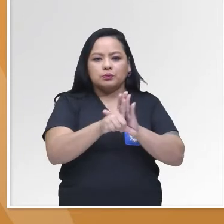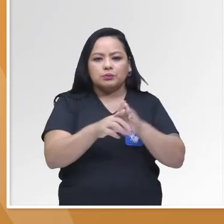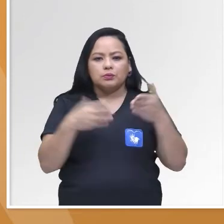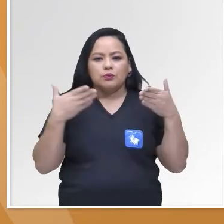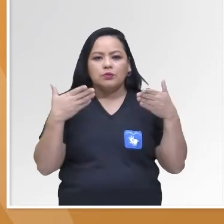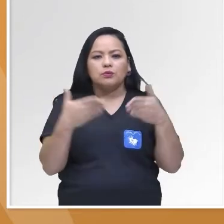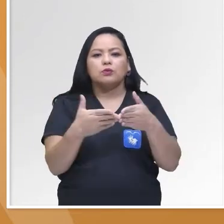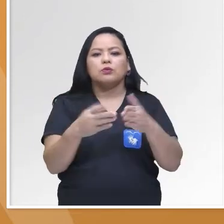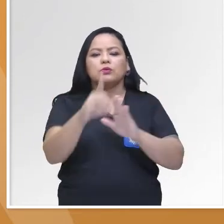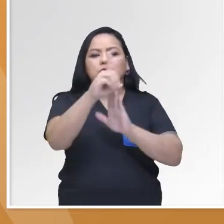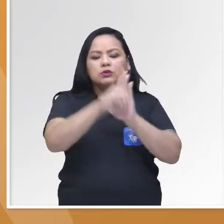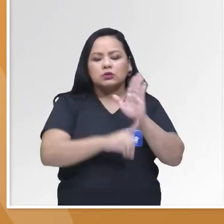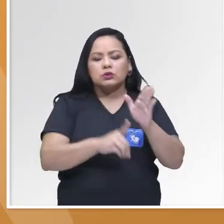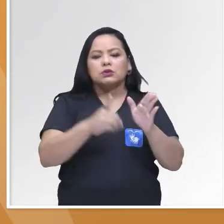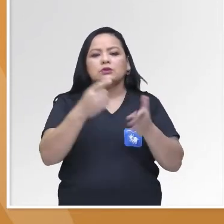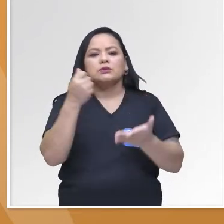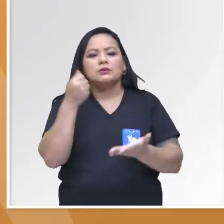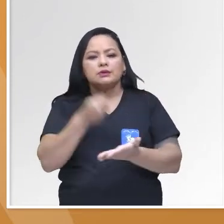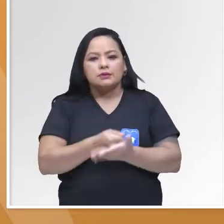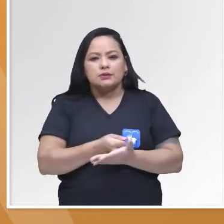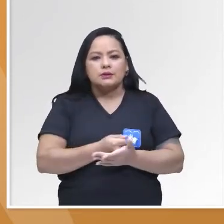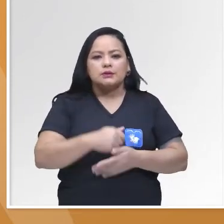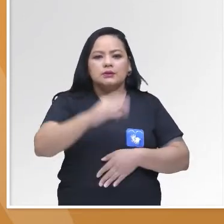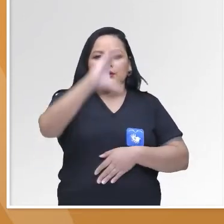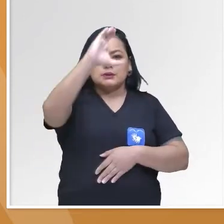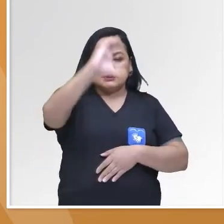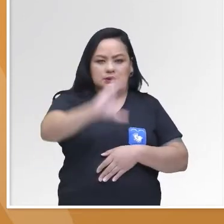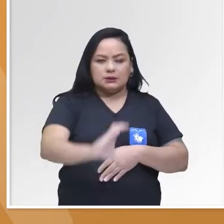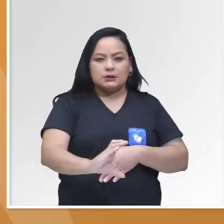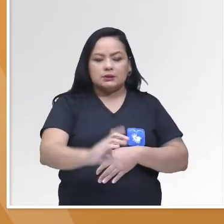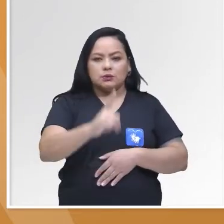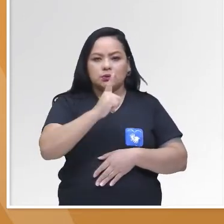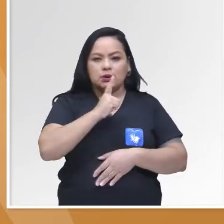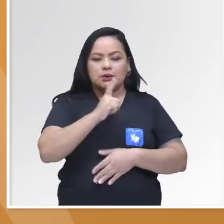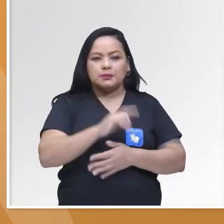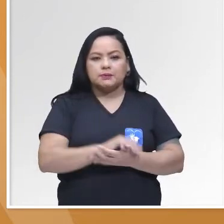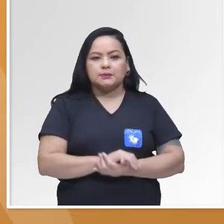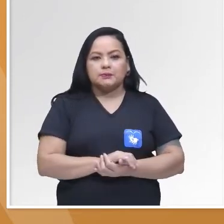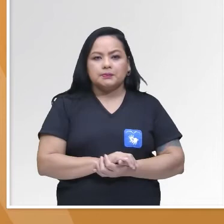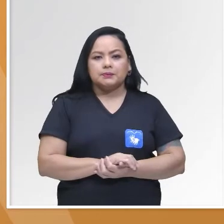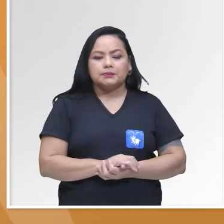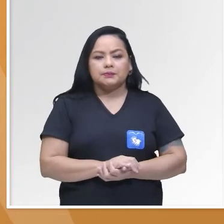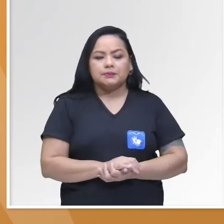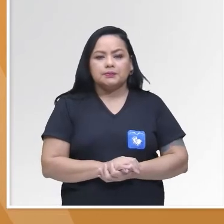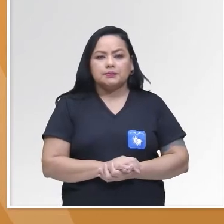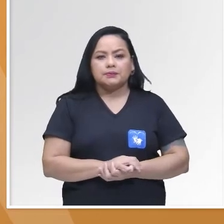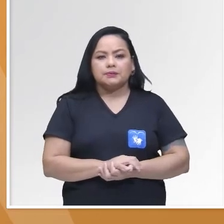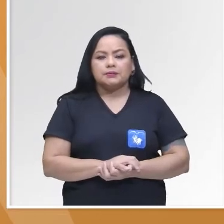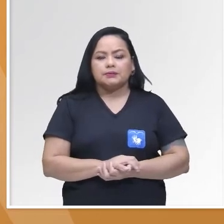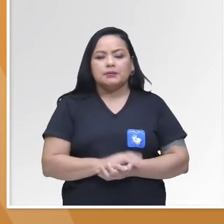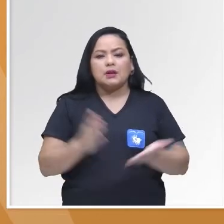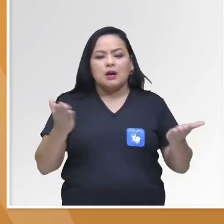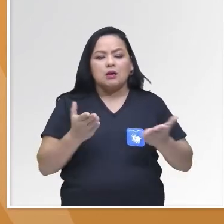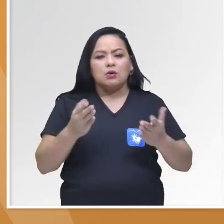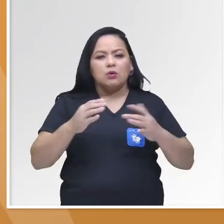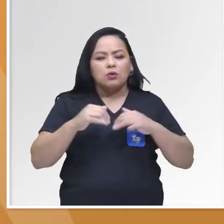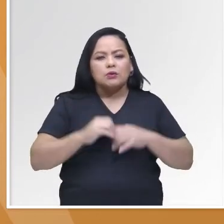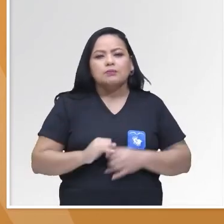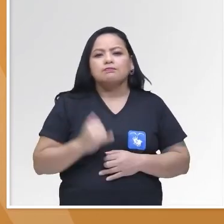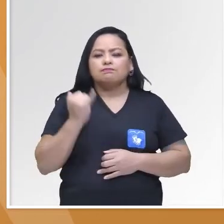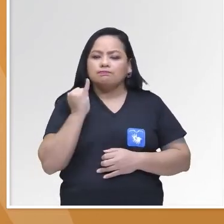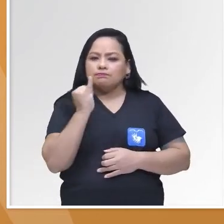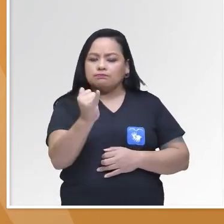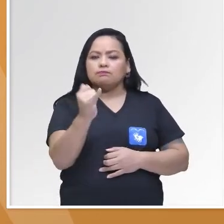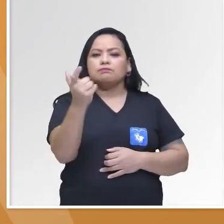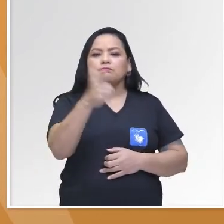voltadas para os direitos e deveres que o cidadão possui. Vamos reforçar nessa